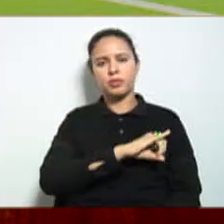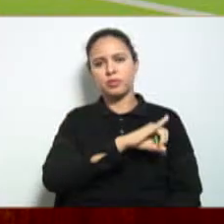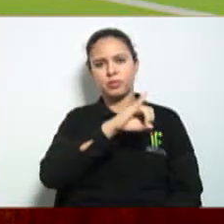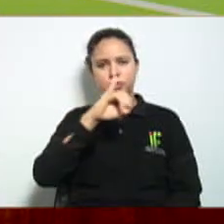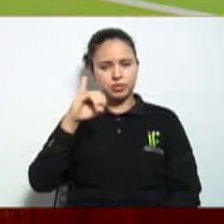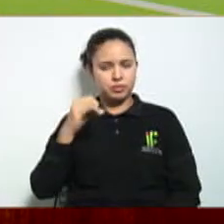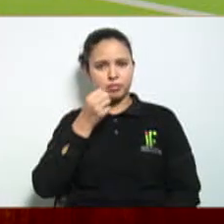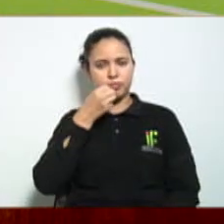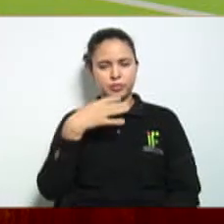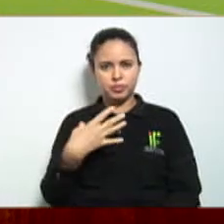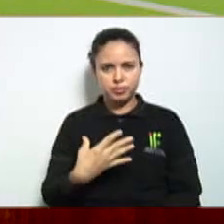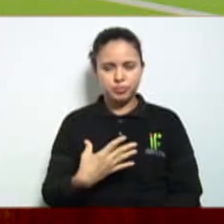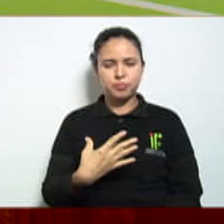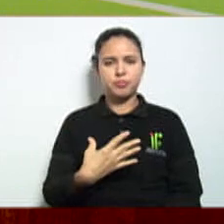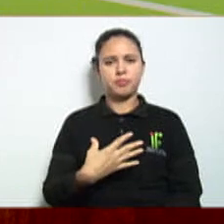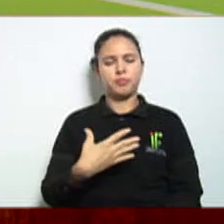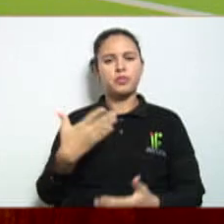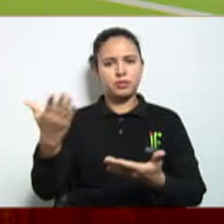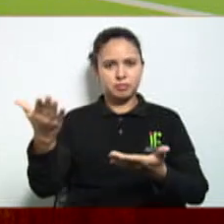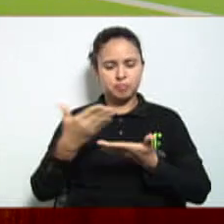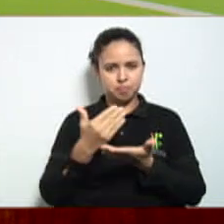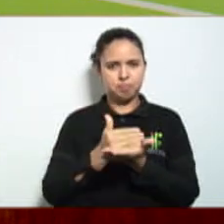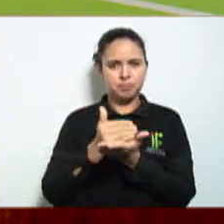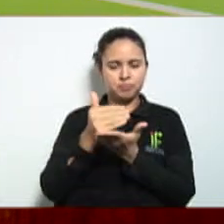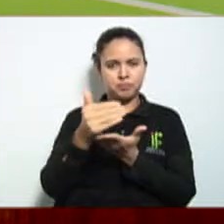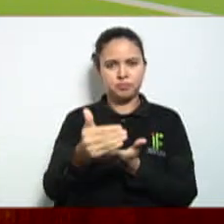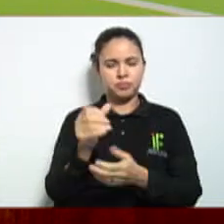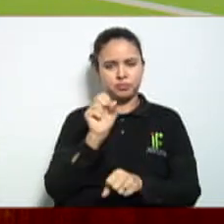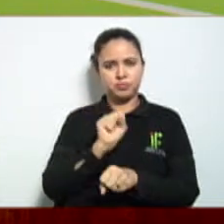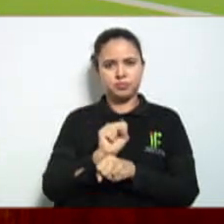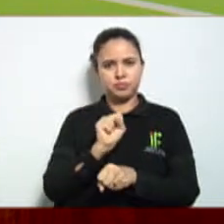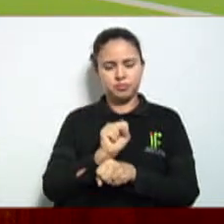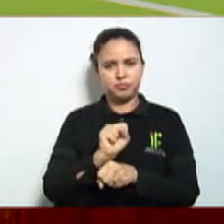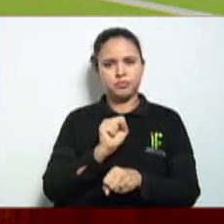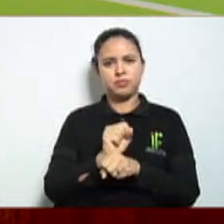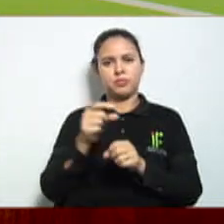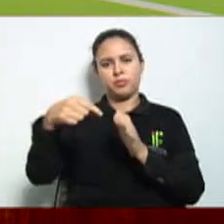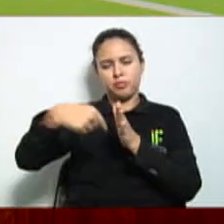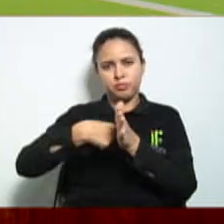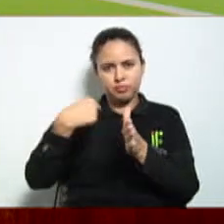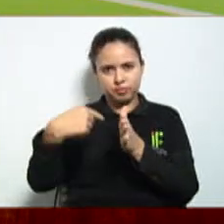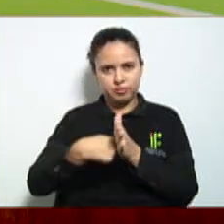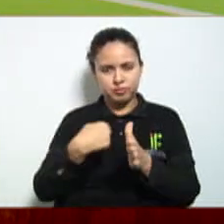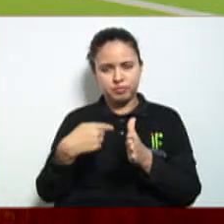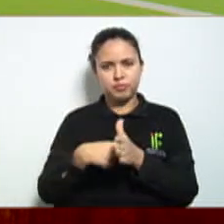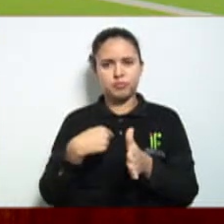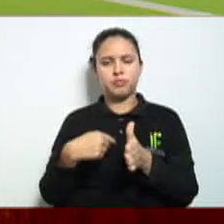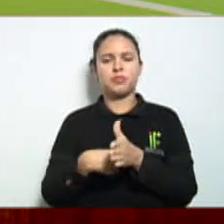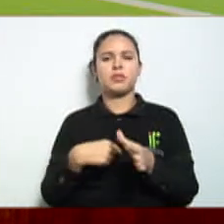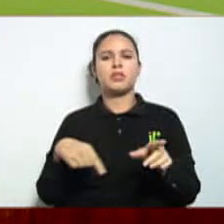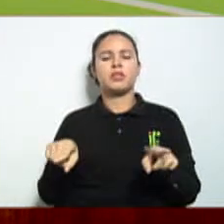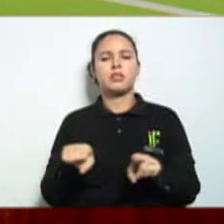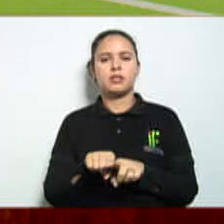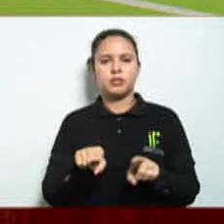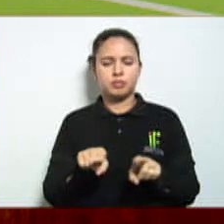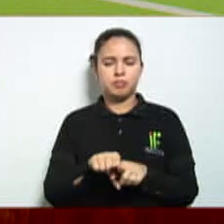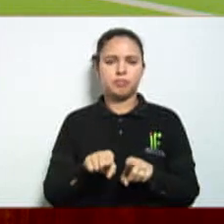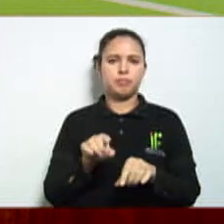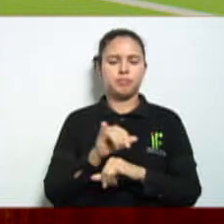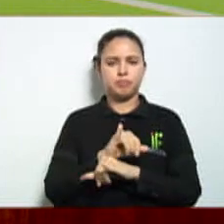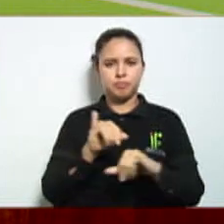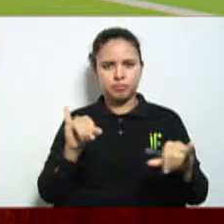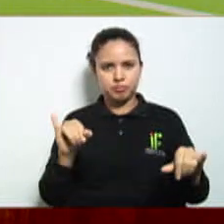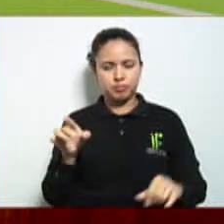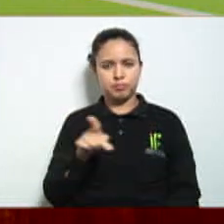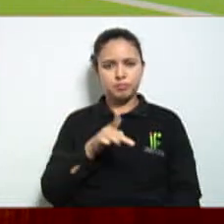alunos, tudo bem? Vamos lá, né? Estou esperando as perguntas, tá bom? Quero deixar um recadinho também para os mediadores